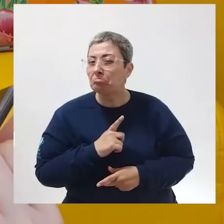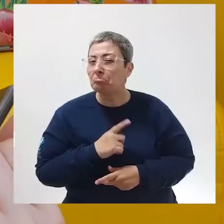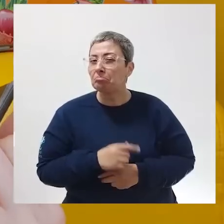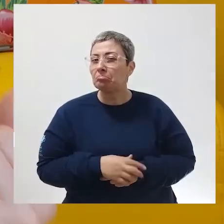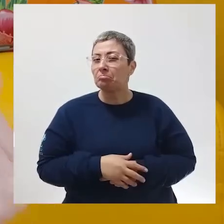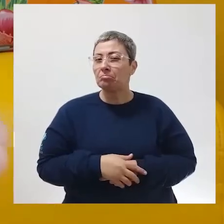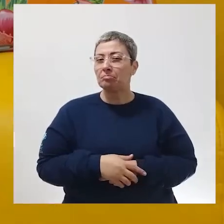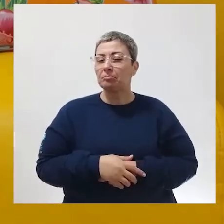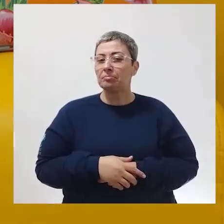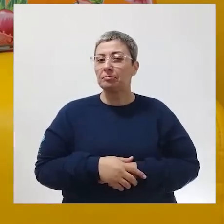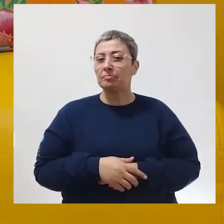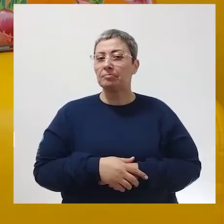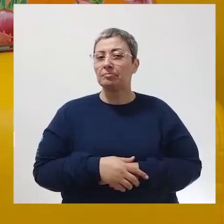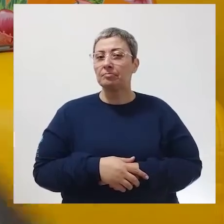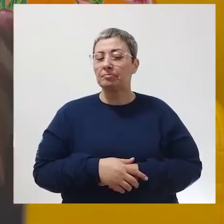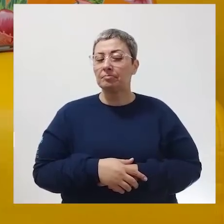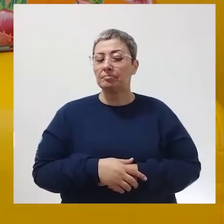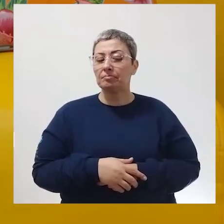Tem?